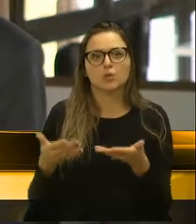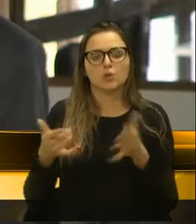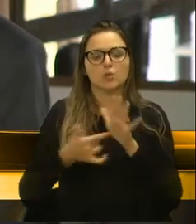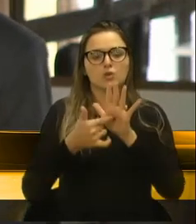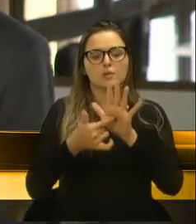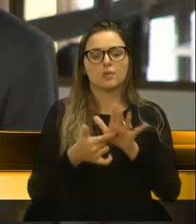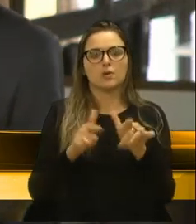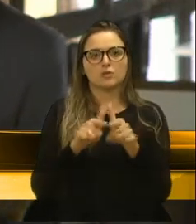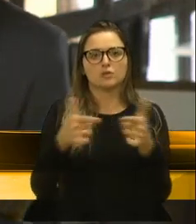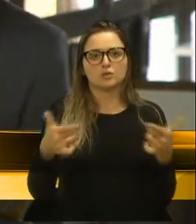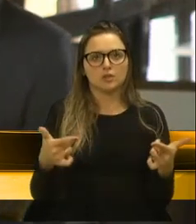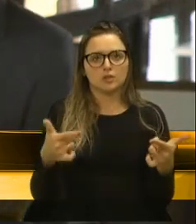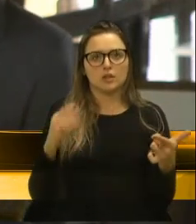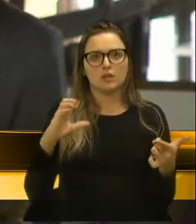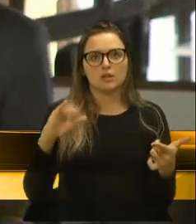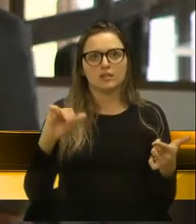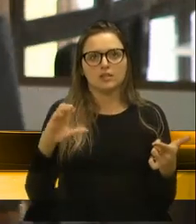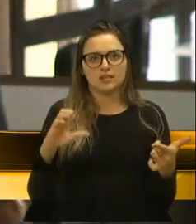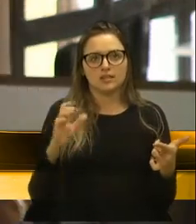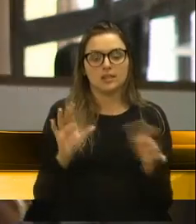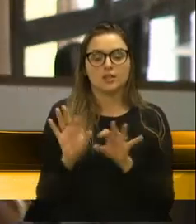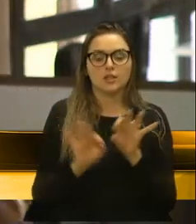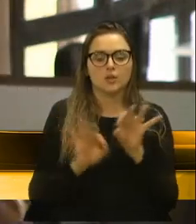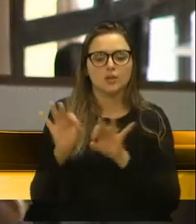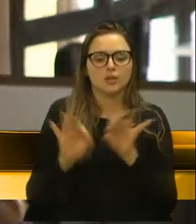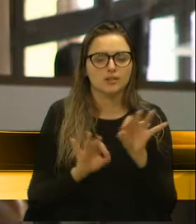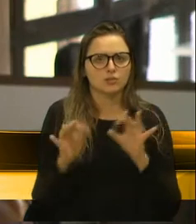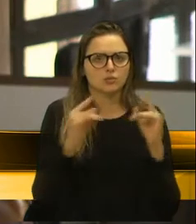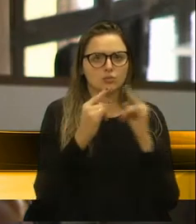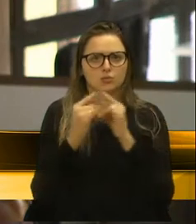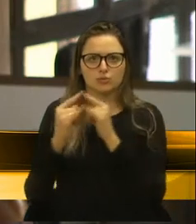da SIC, que organizou várias entidades,